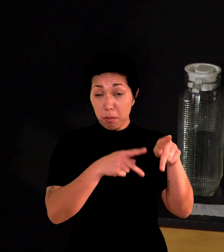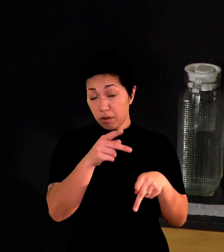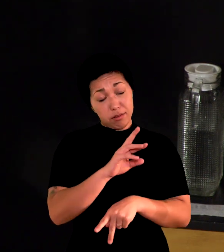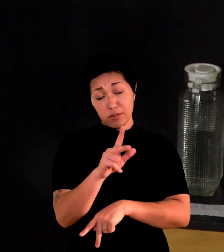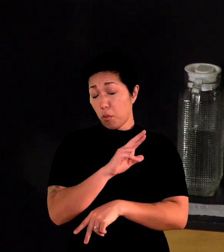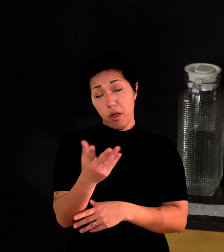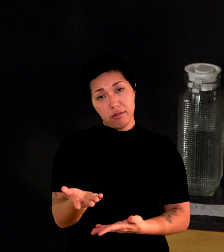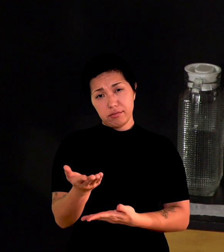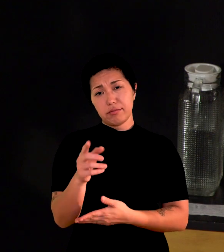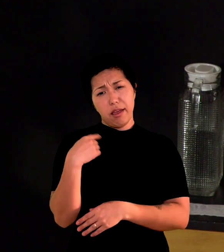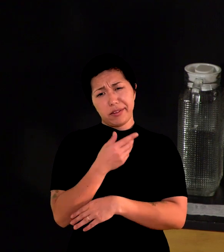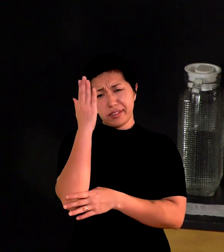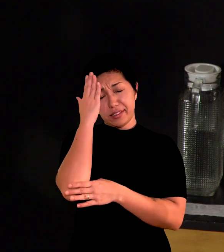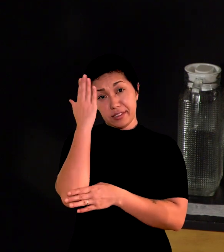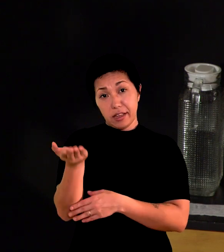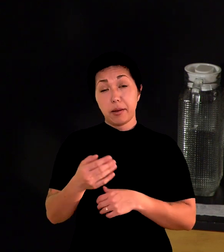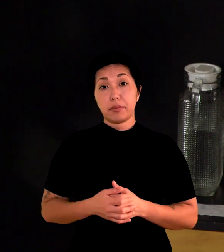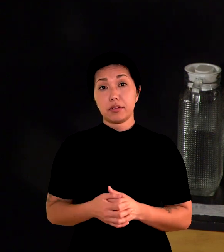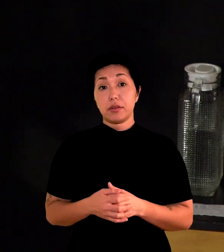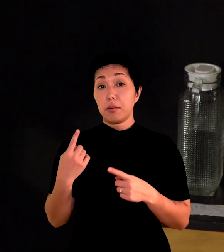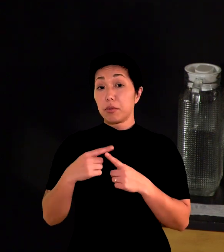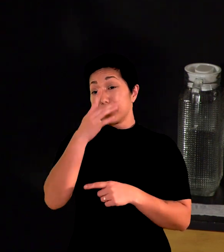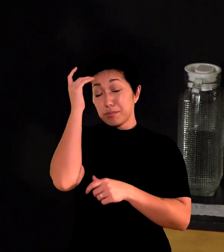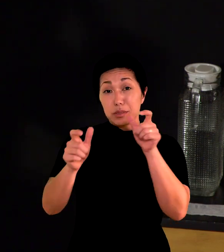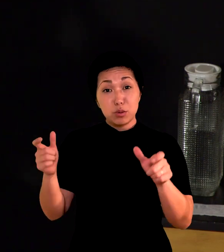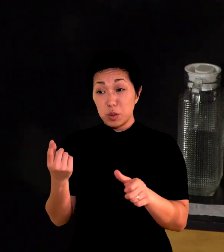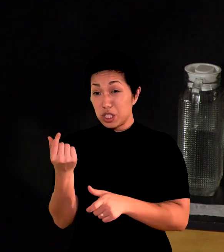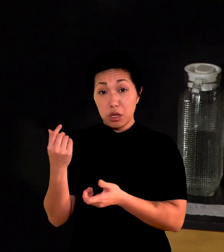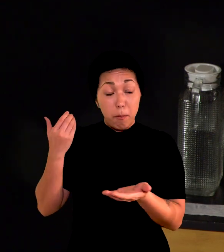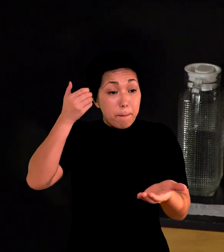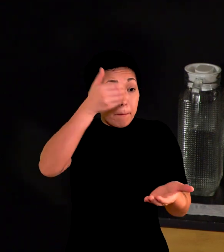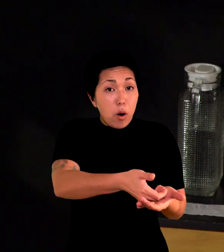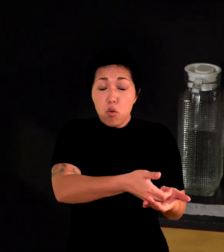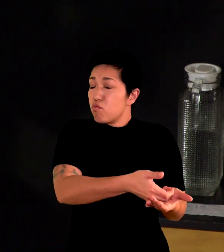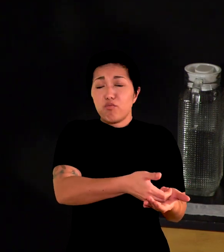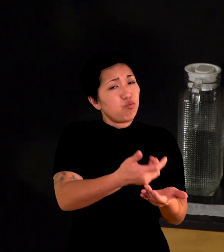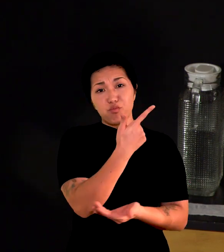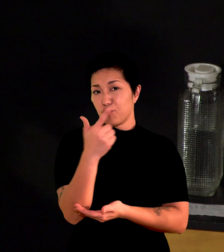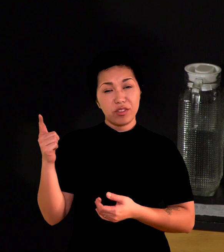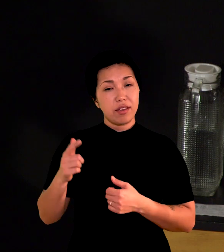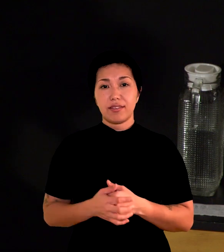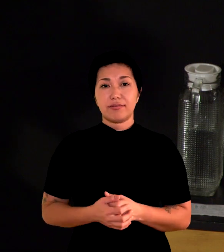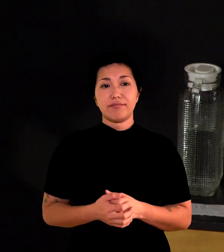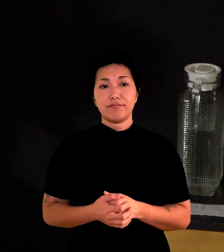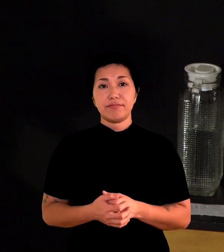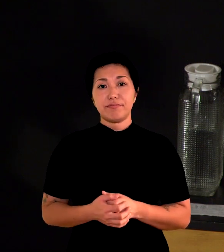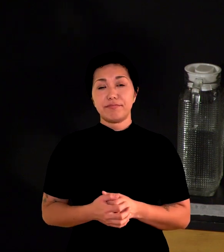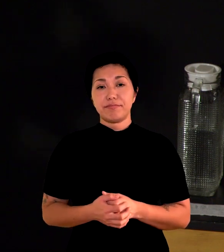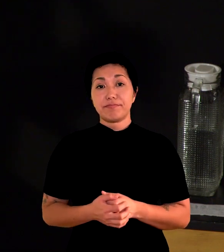que nem vão ser populares, cá entre nós, tá certo? Porque o povo não tem grana para comprar esses carros, sinto